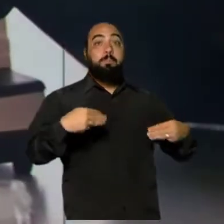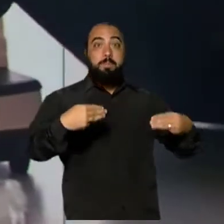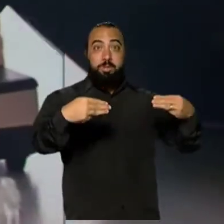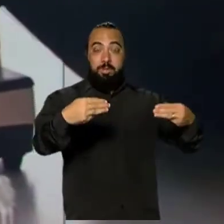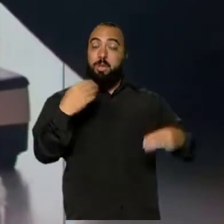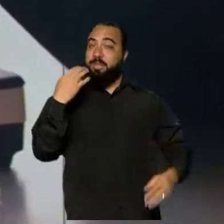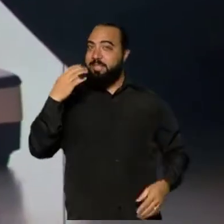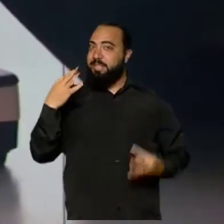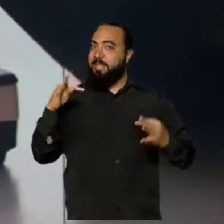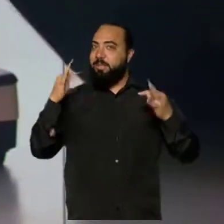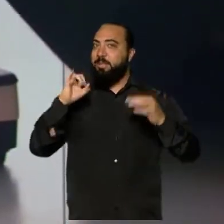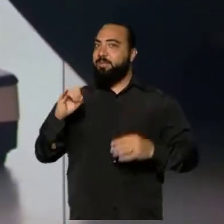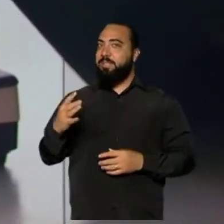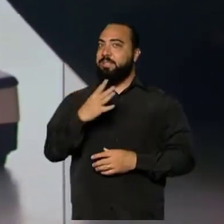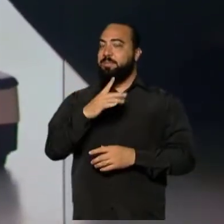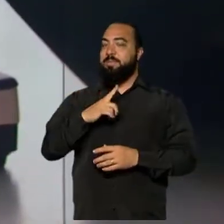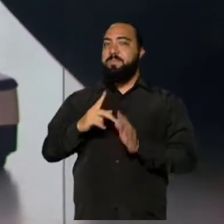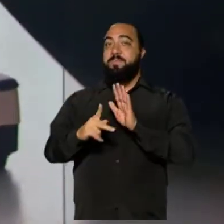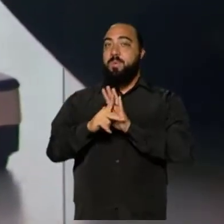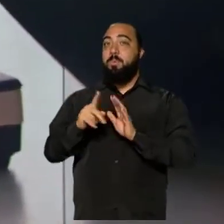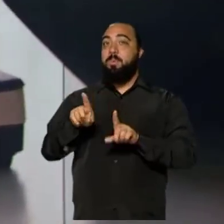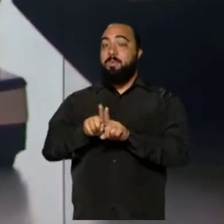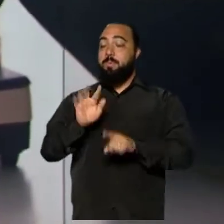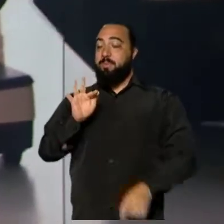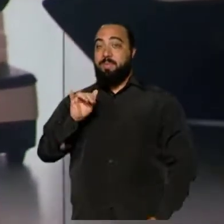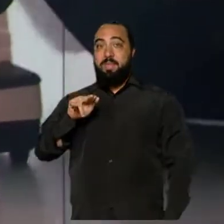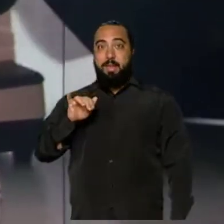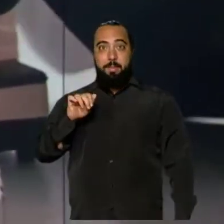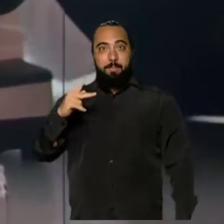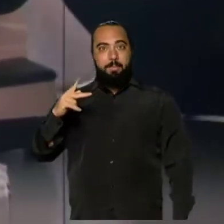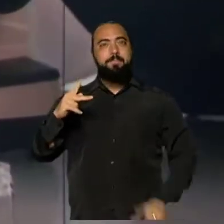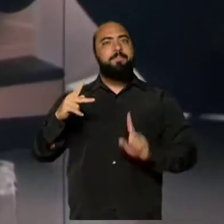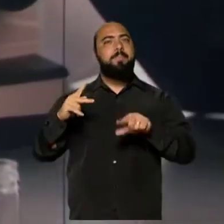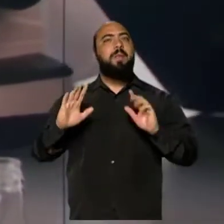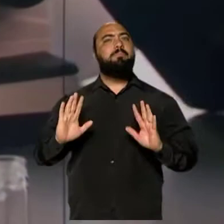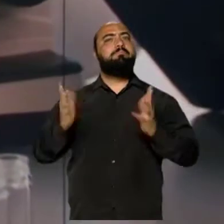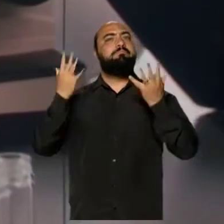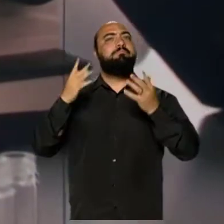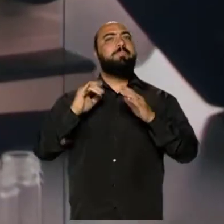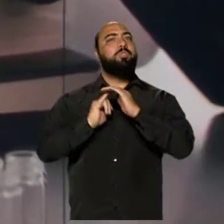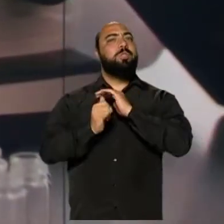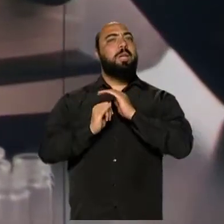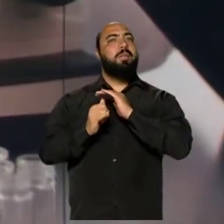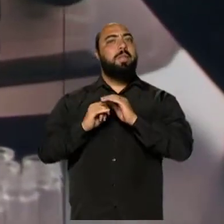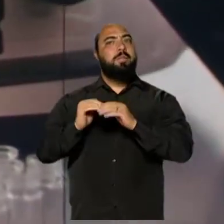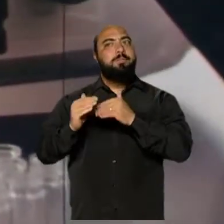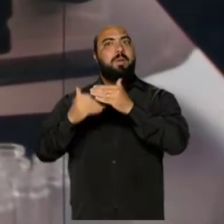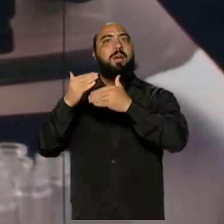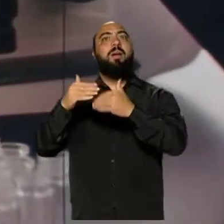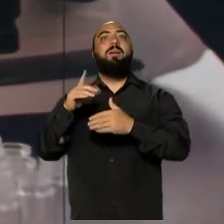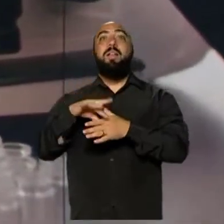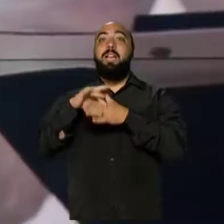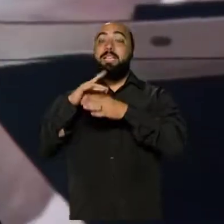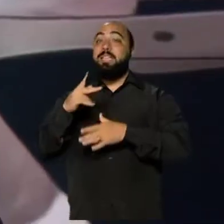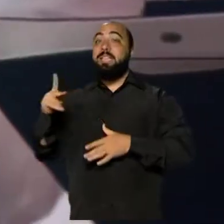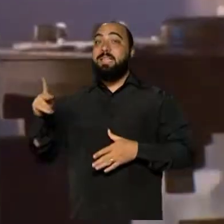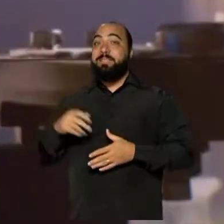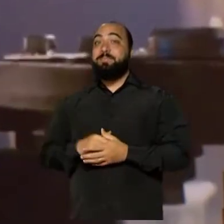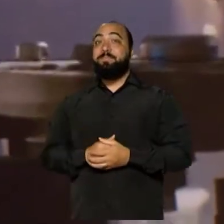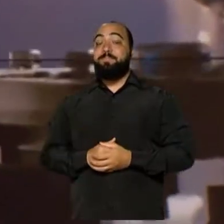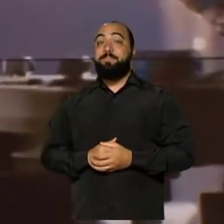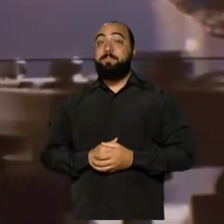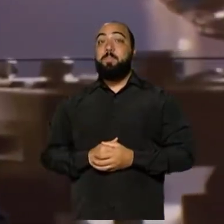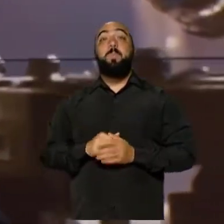Ciência, Tecnologia e Inovações e da FINEP, que visa estimular startups lideradas por elas.